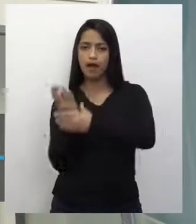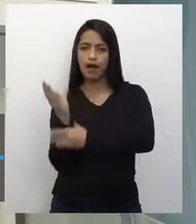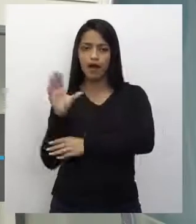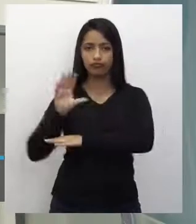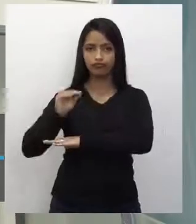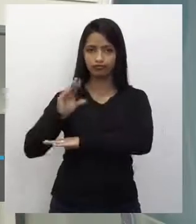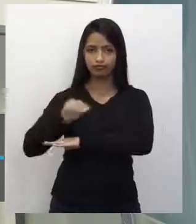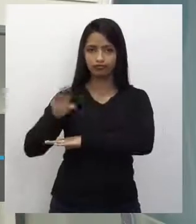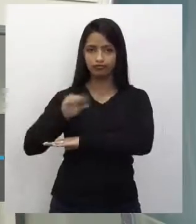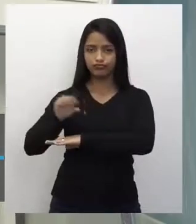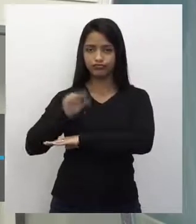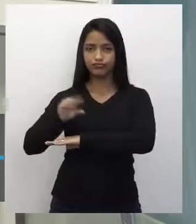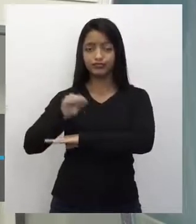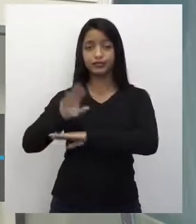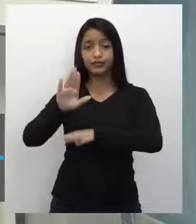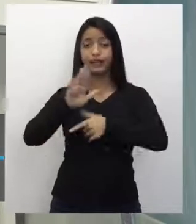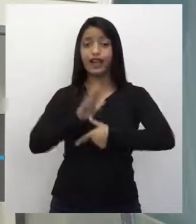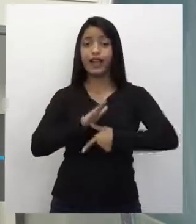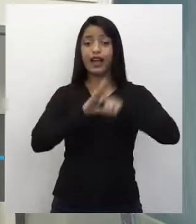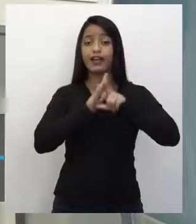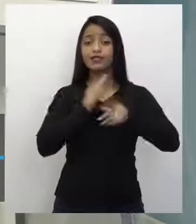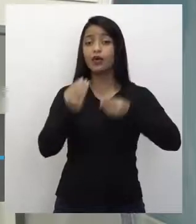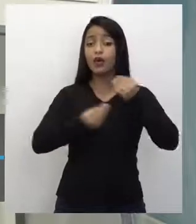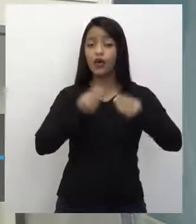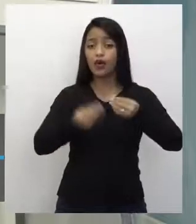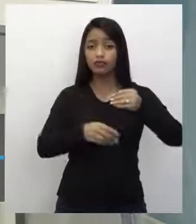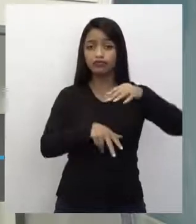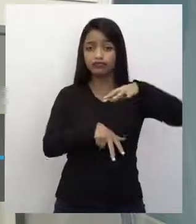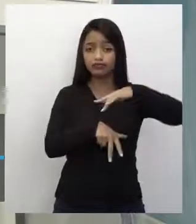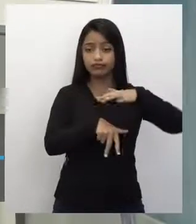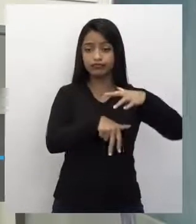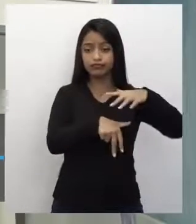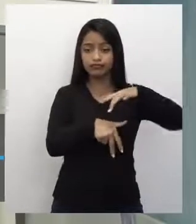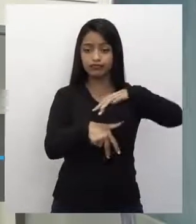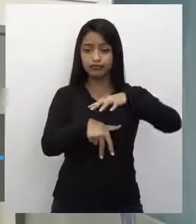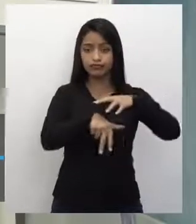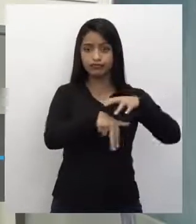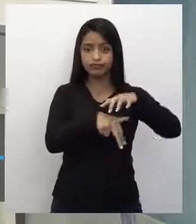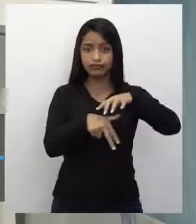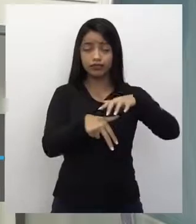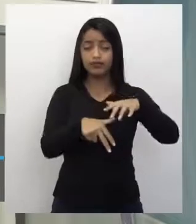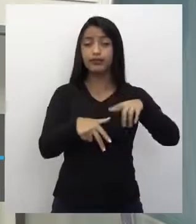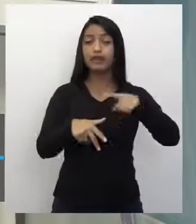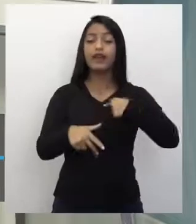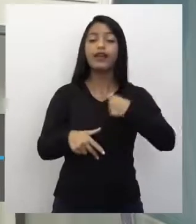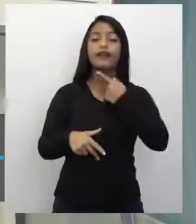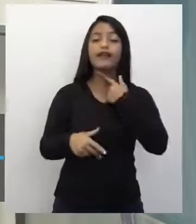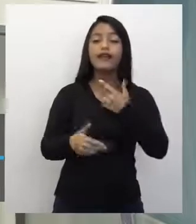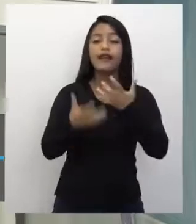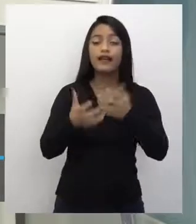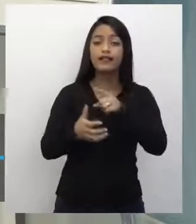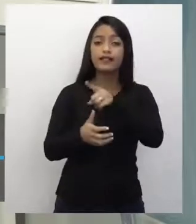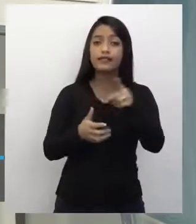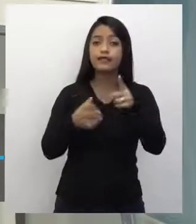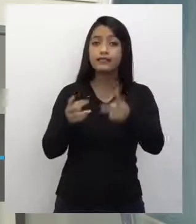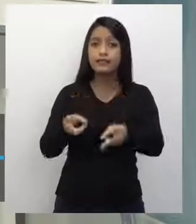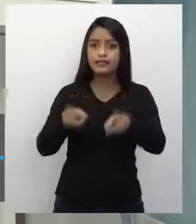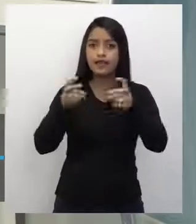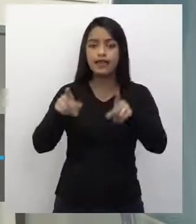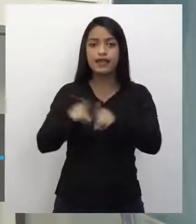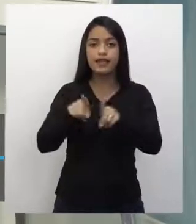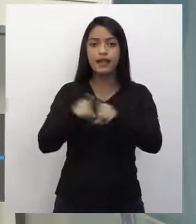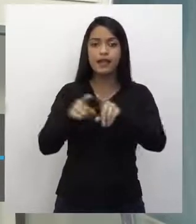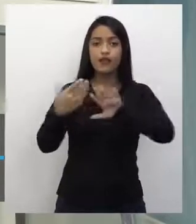viu anteriormente era títeres de fio, tá certo? É isso que eu quero que vocês observem, procurem observar também os cenários para a